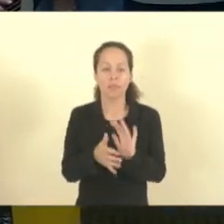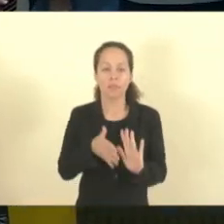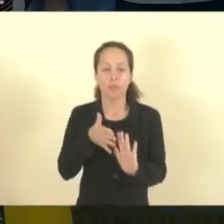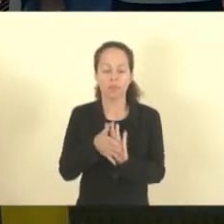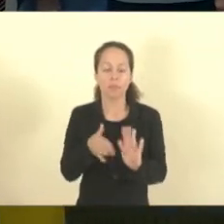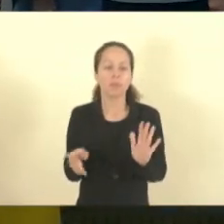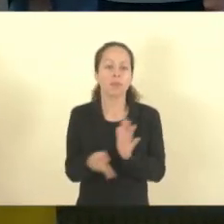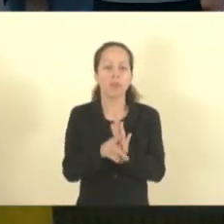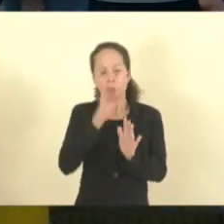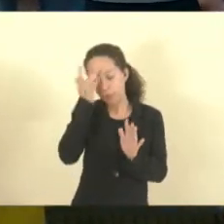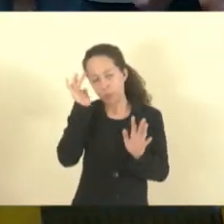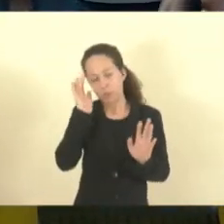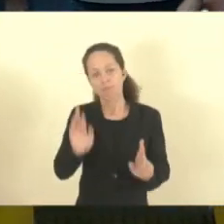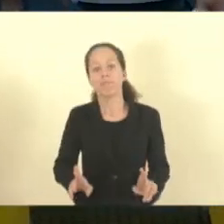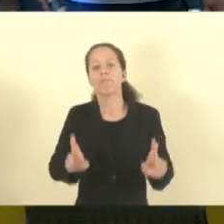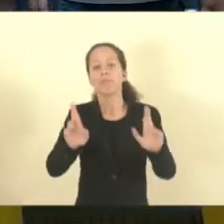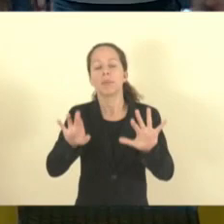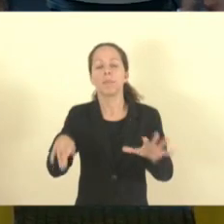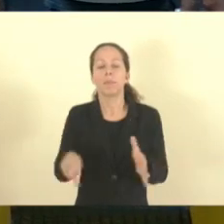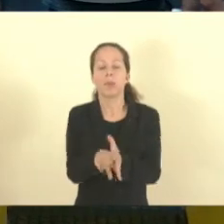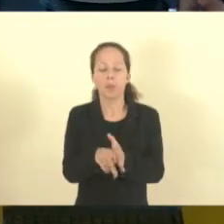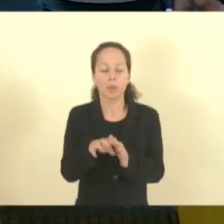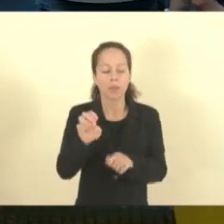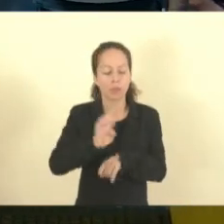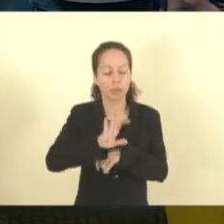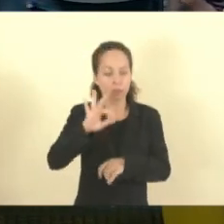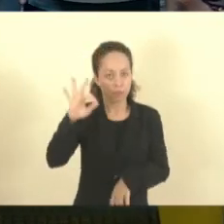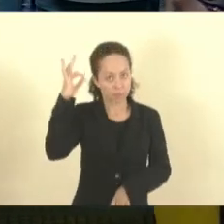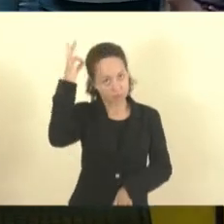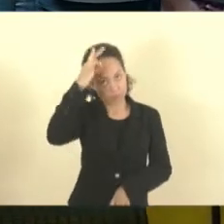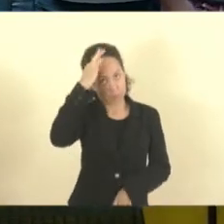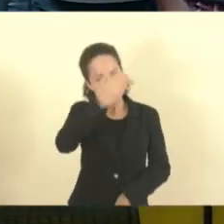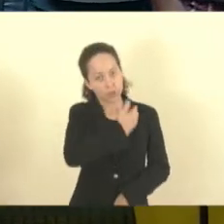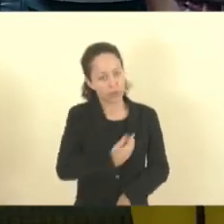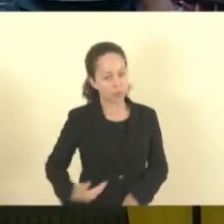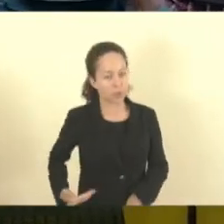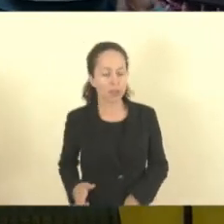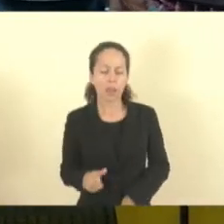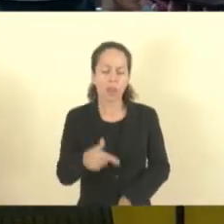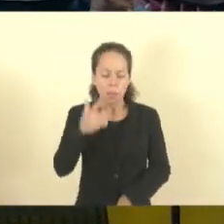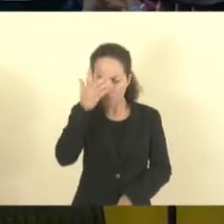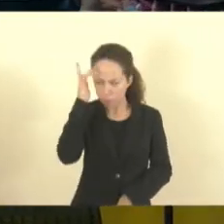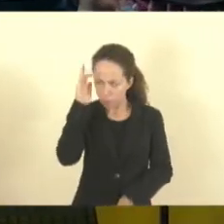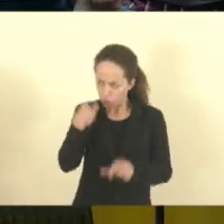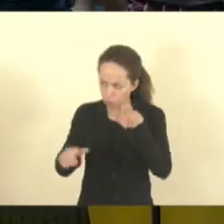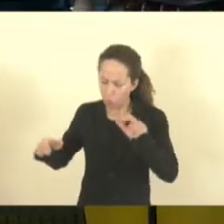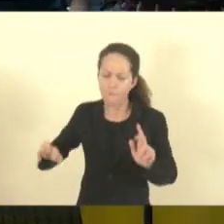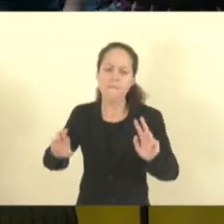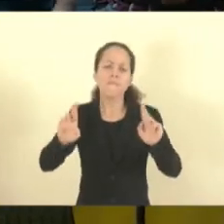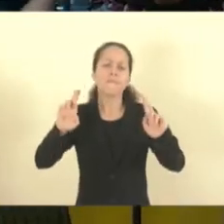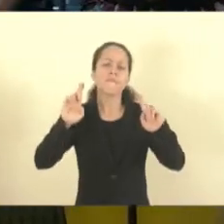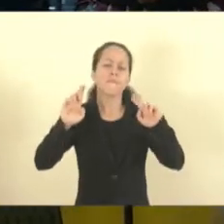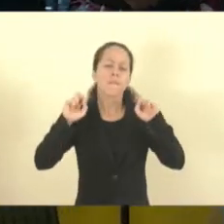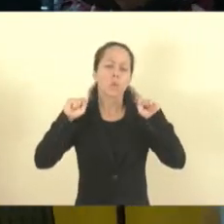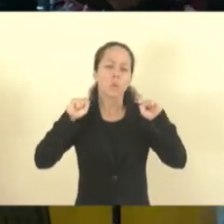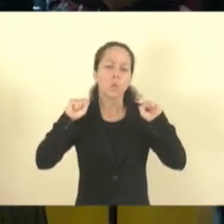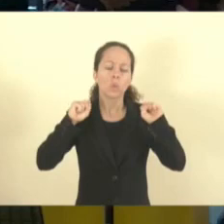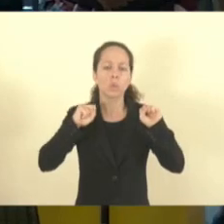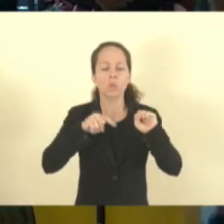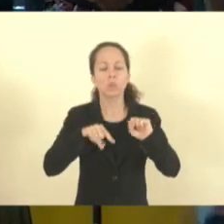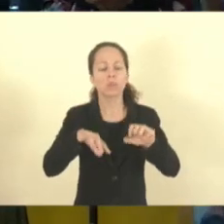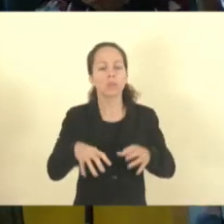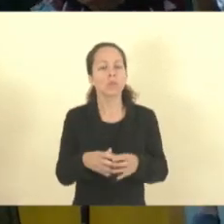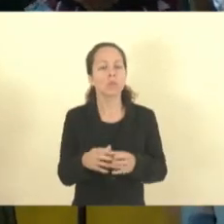torcida, é do Estado, é das pessoas que sempre torceram por esse time. Então, ele, segundo